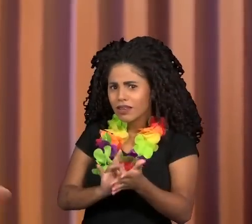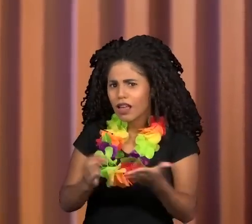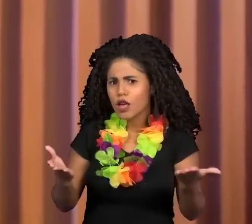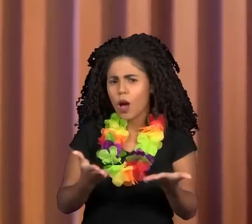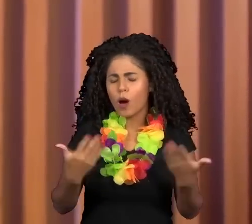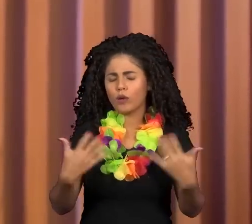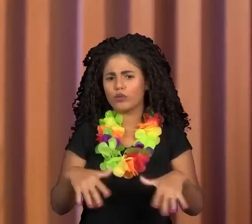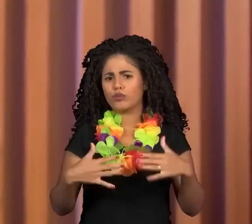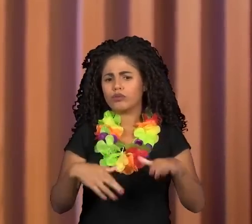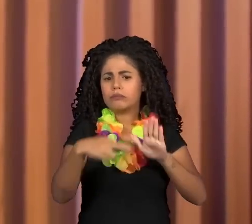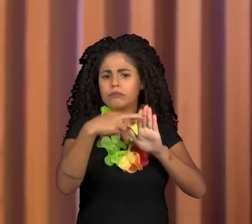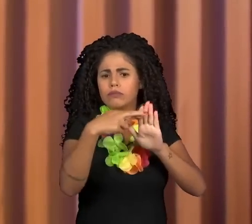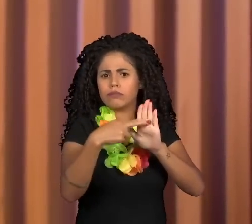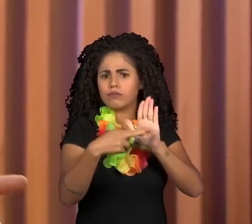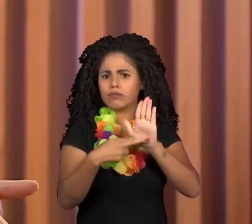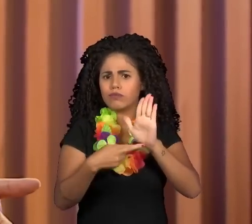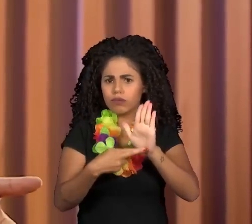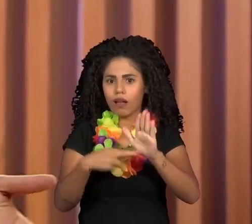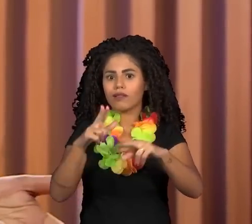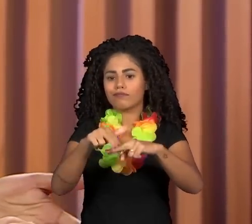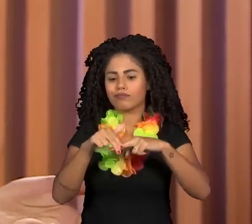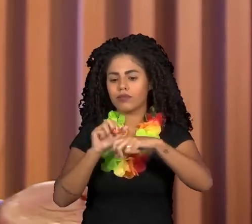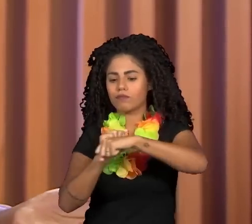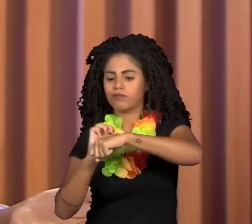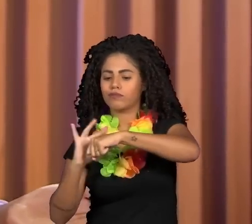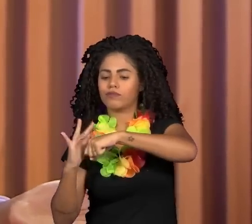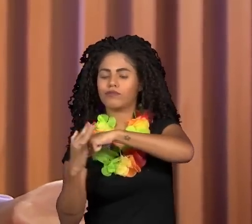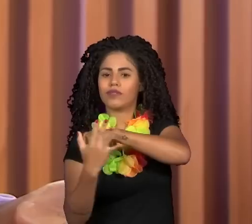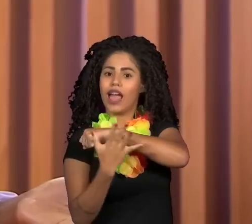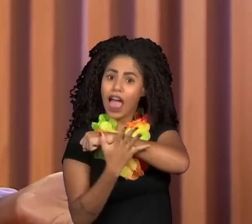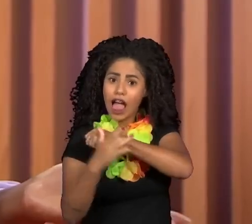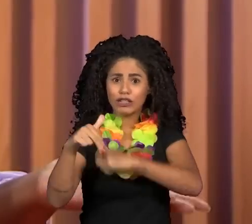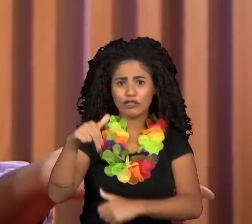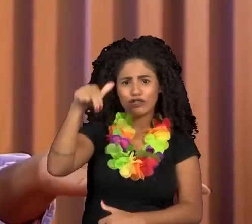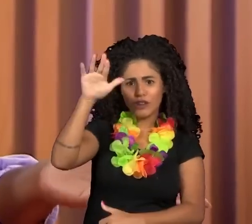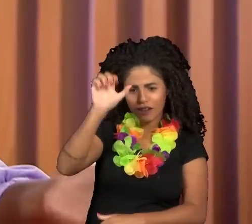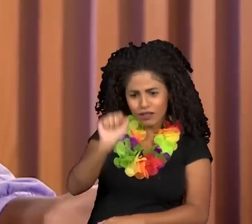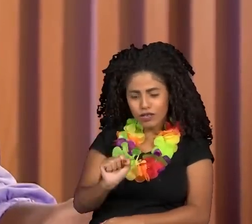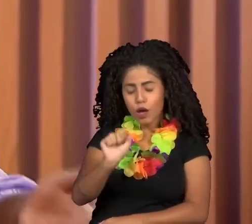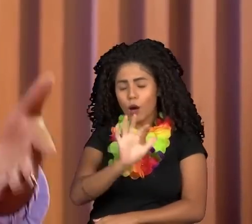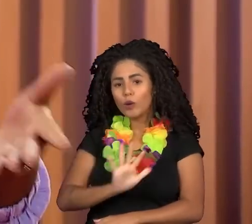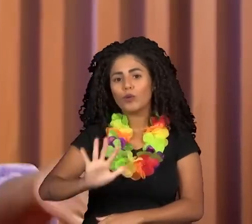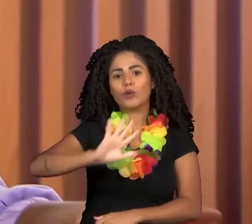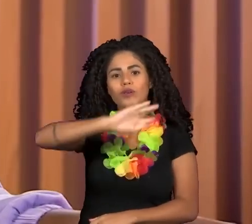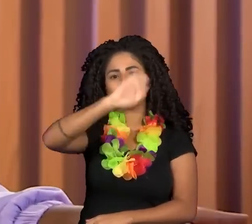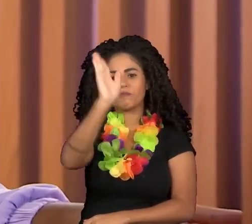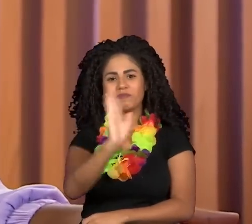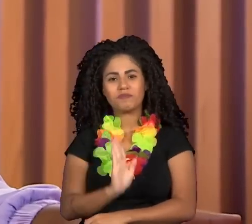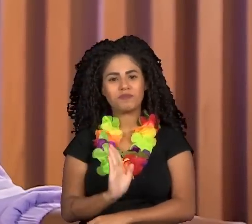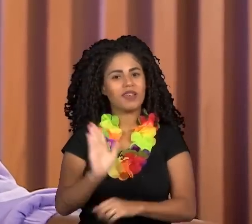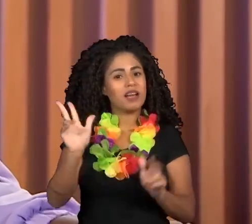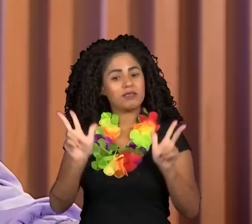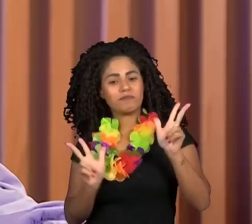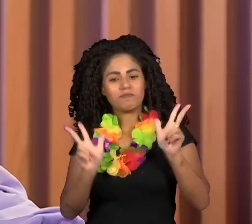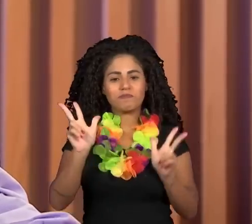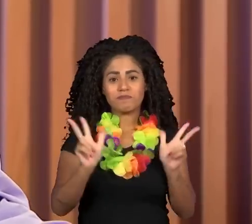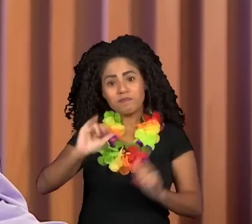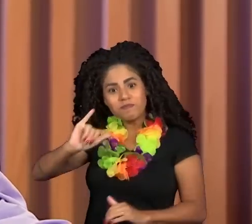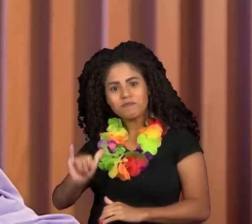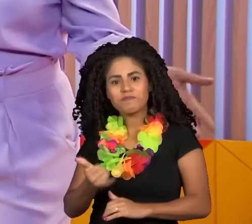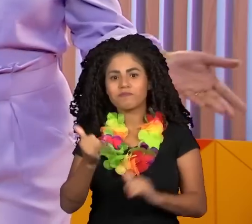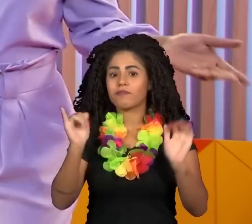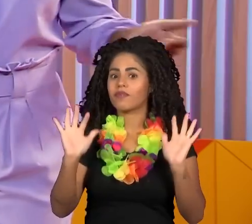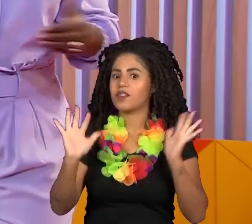as restrições impostas pela pandemia, foliões de norte a sul do Brasil podem, enfim, comemorar a maior festa do